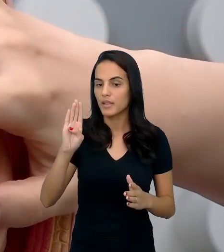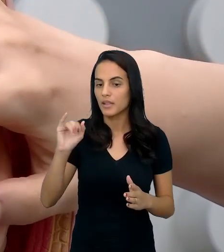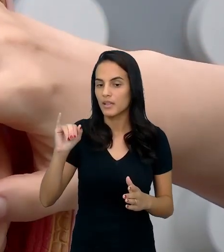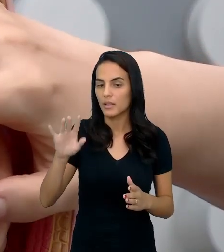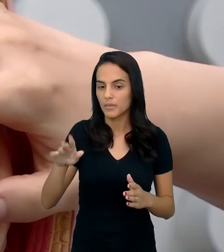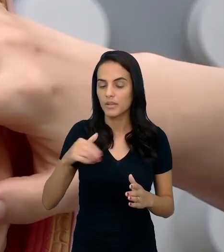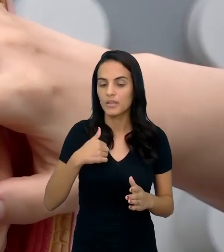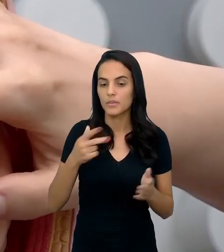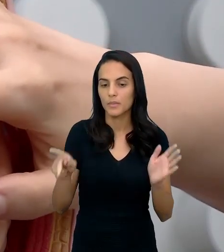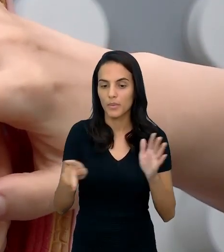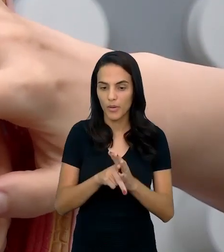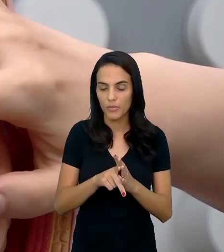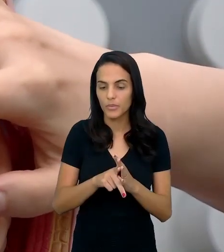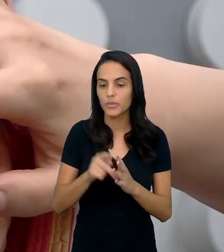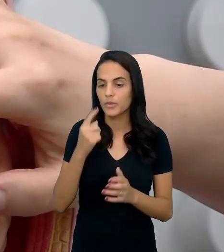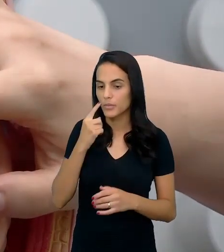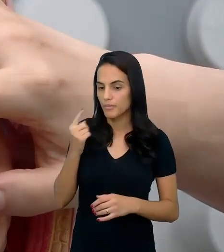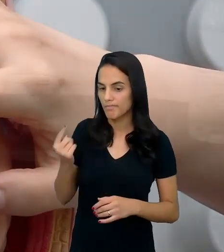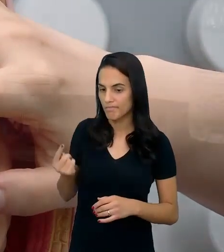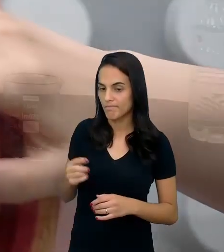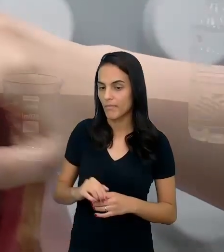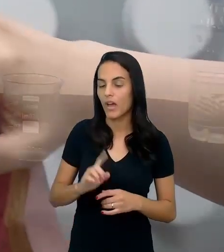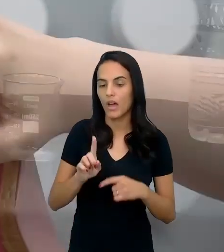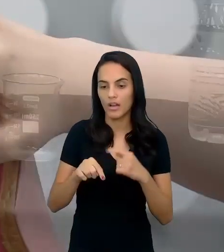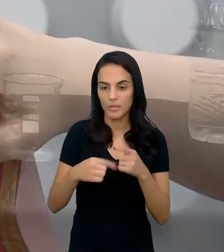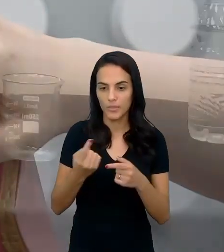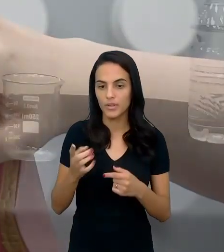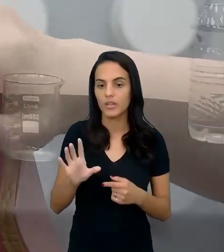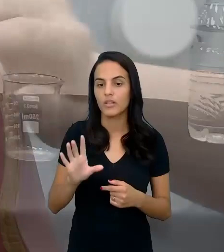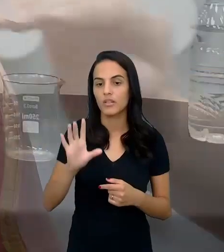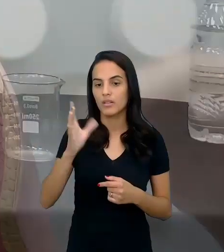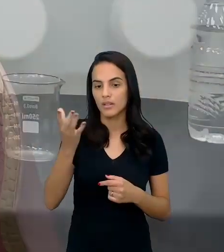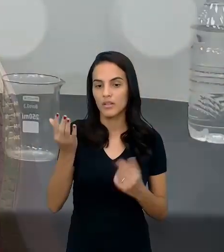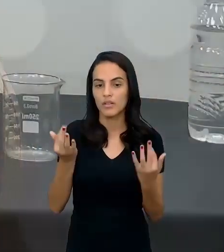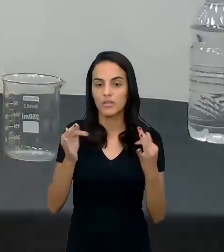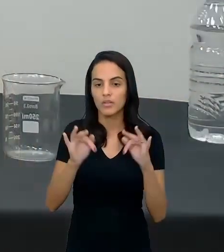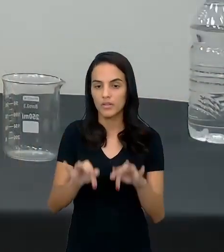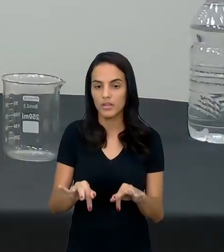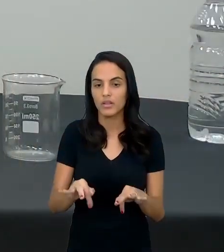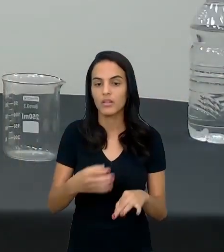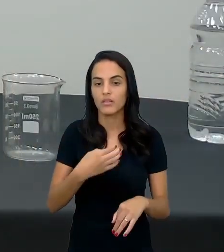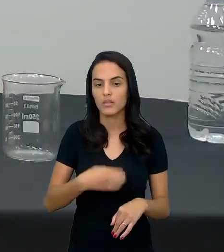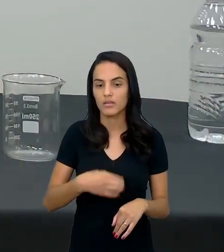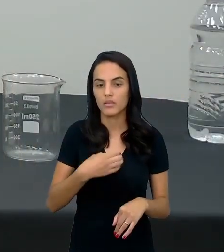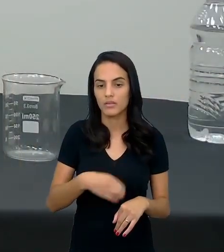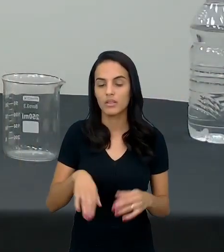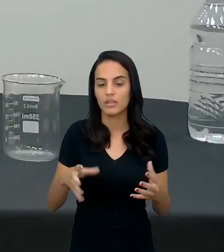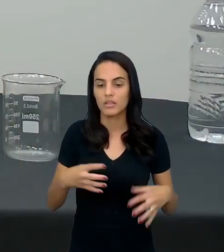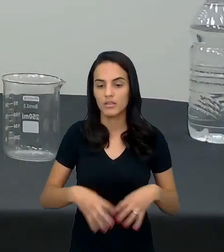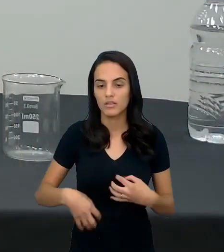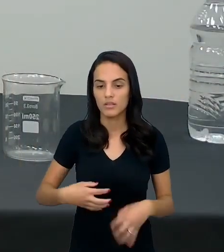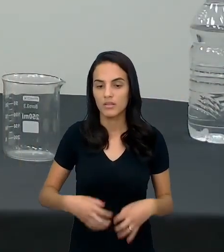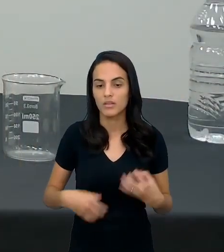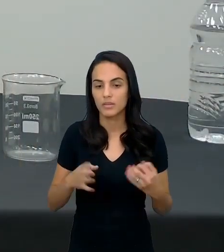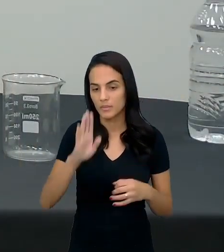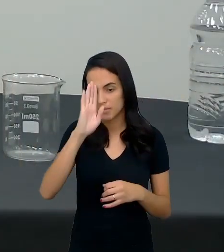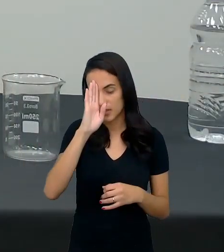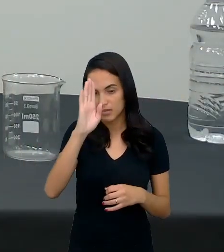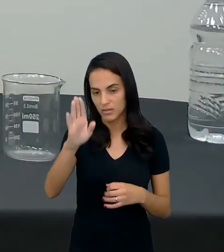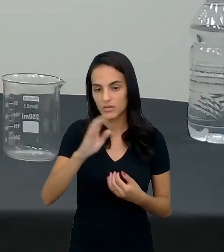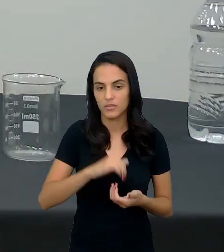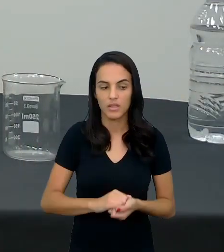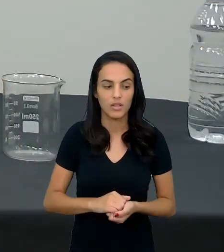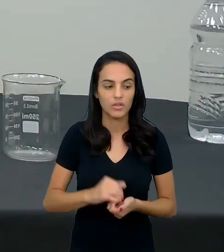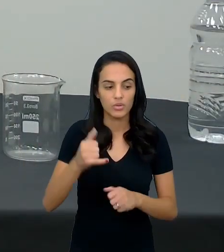para o intestino e aqui então que acontece o final da digestão e principalmente o final da digestão